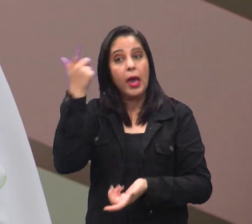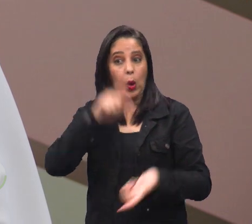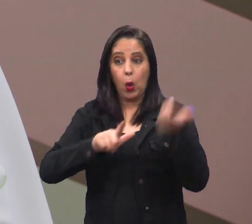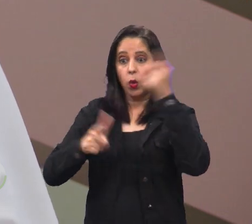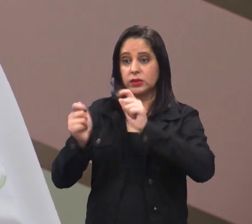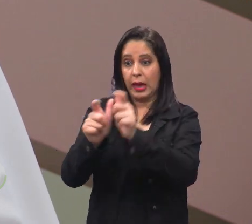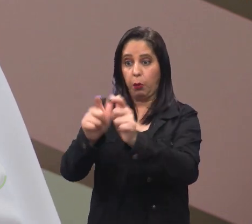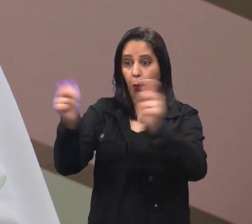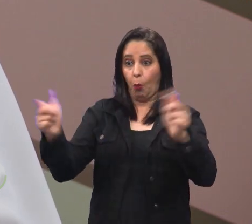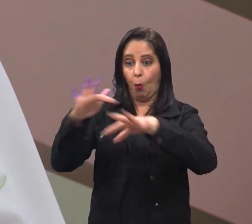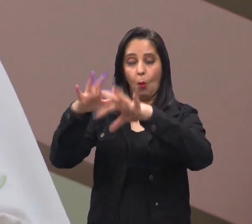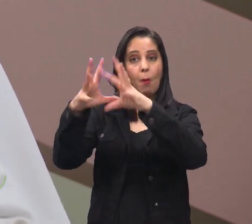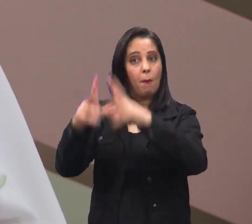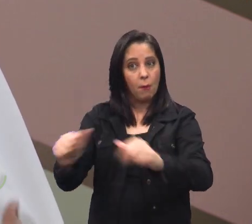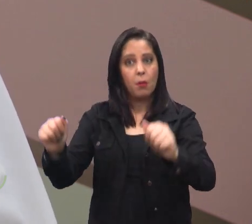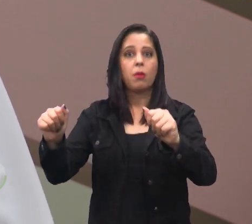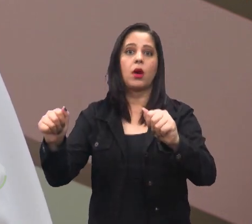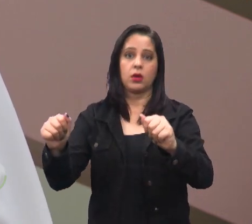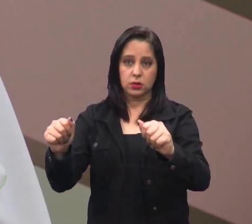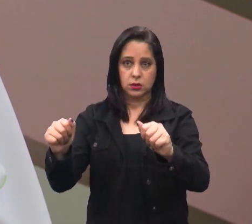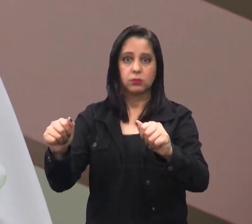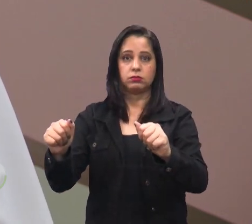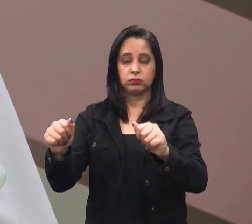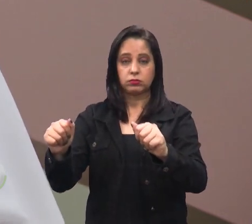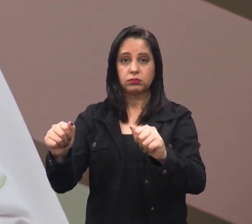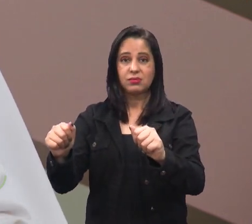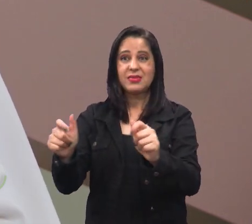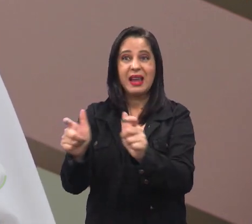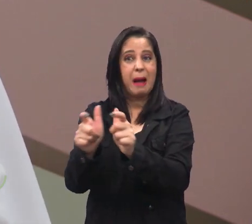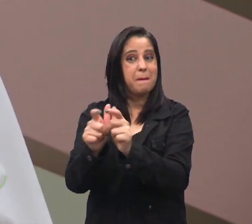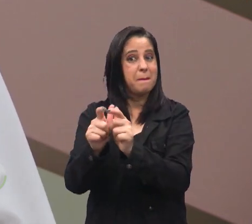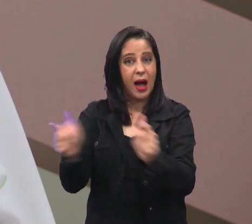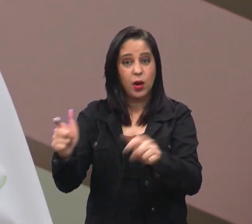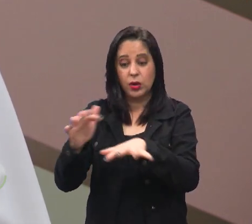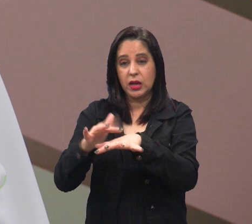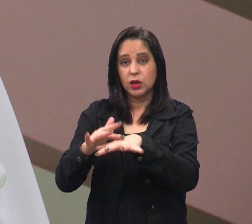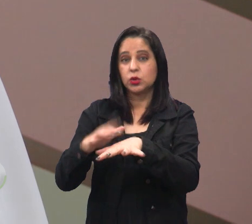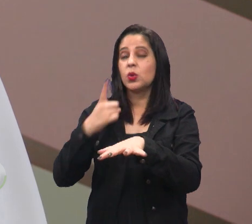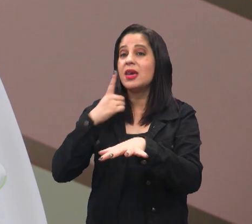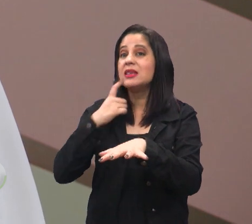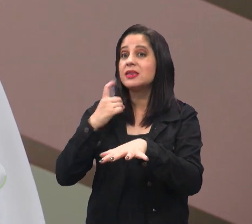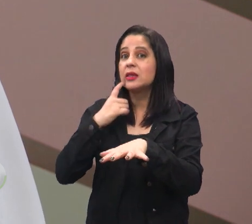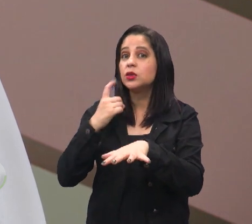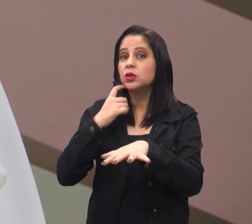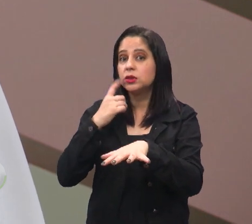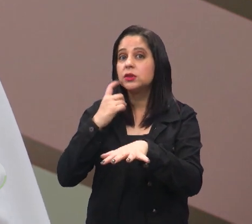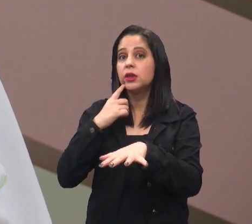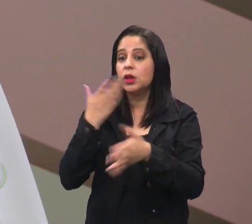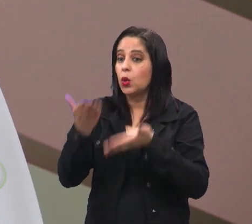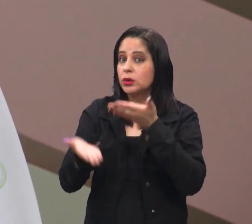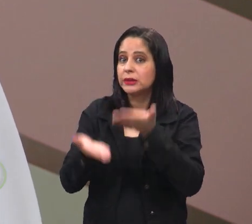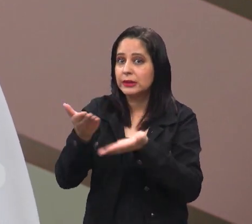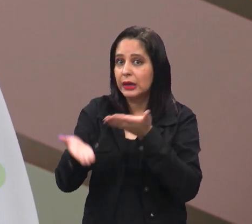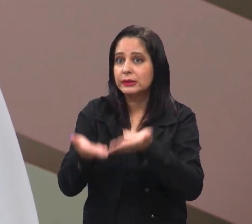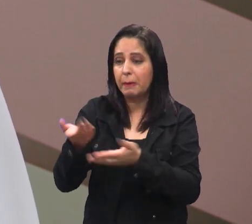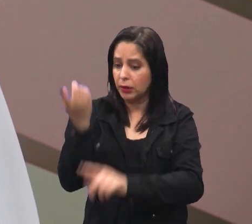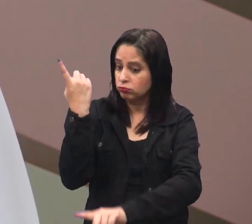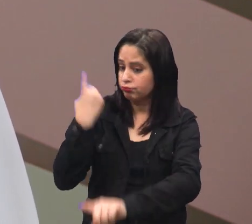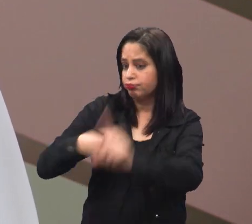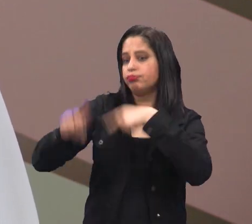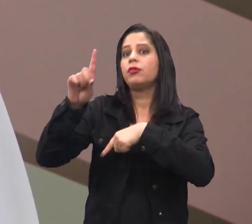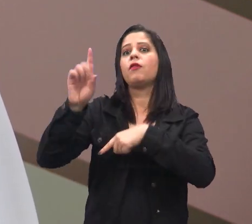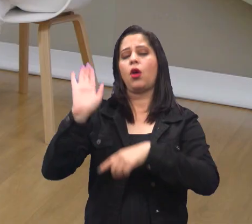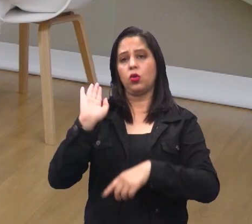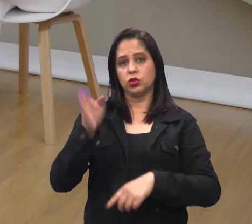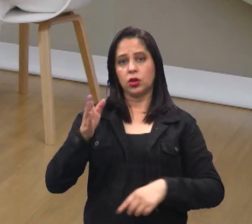doença. Então, o tratamento da maioria das doenças do sangue, entre elas as leucemias agudas, o tratamento avançou muito nos últimos